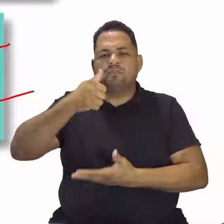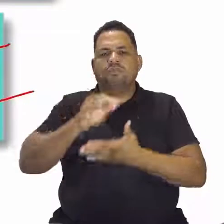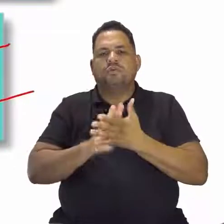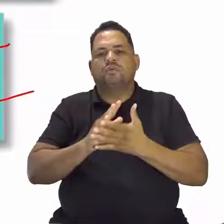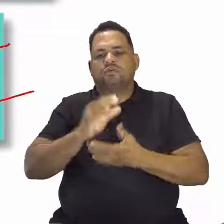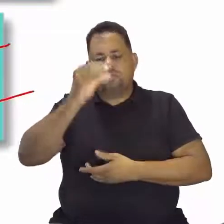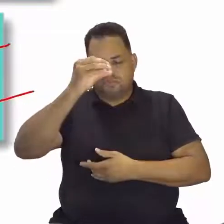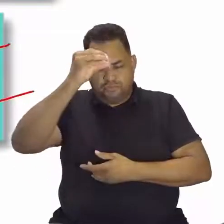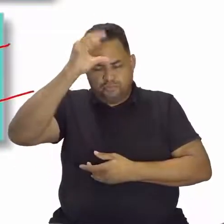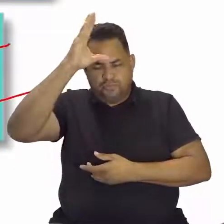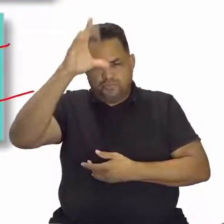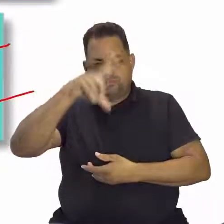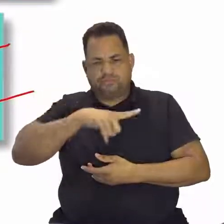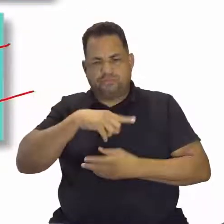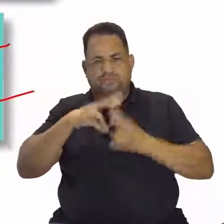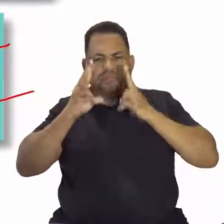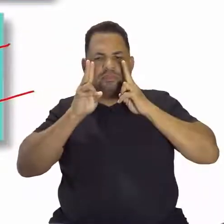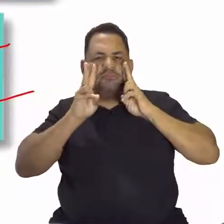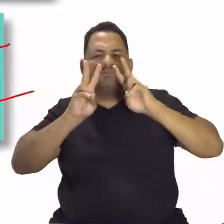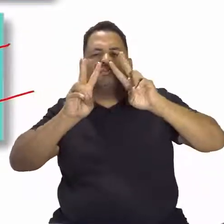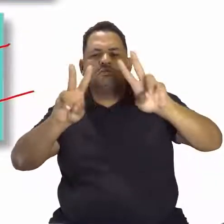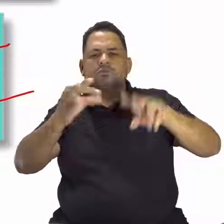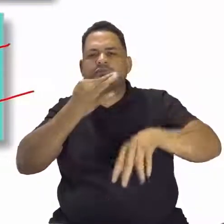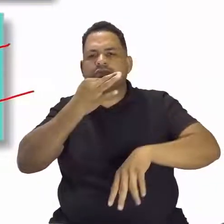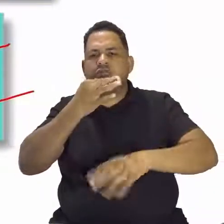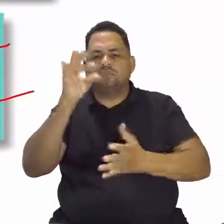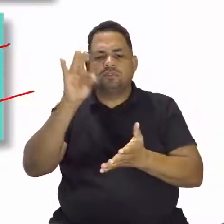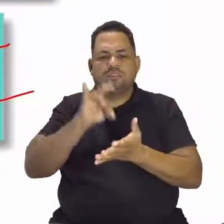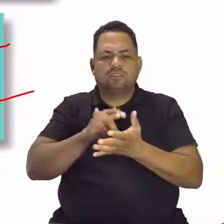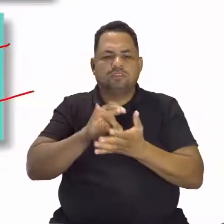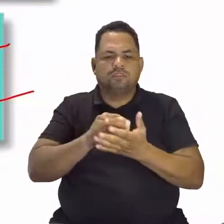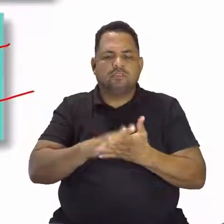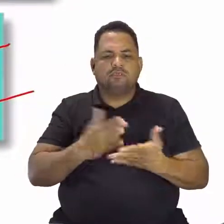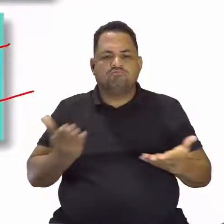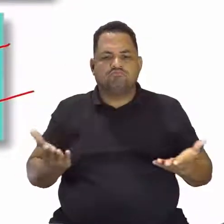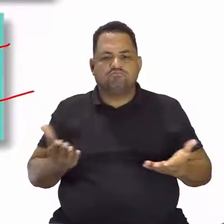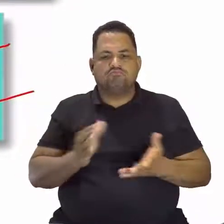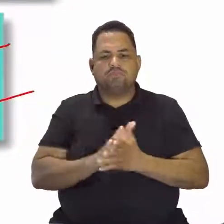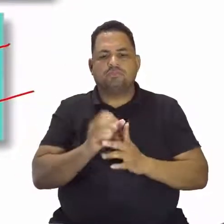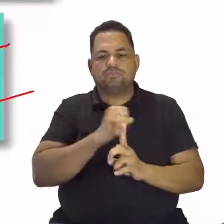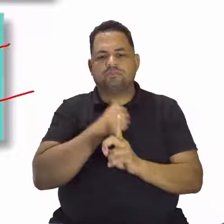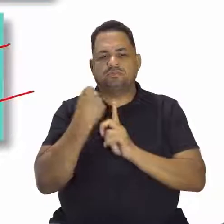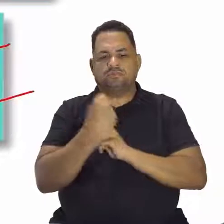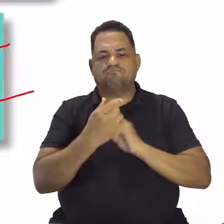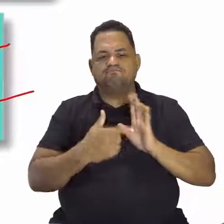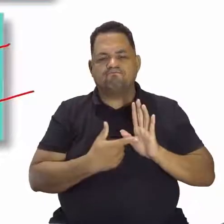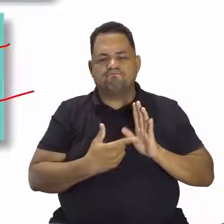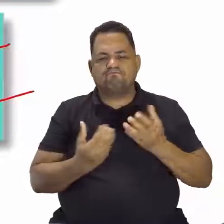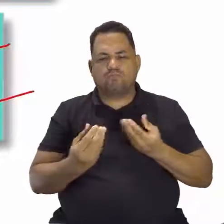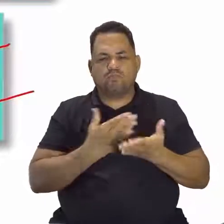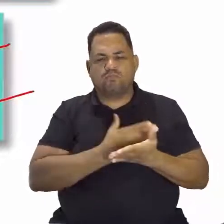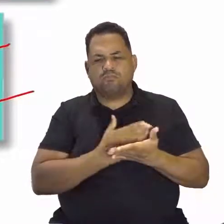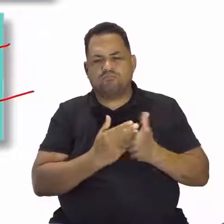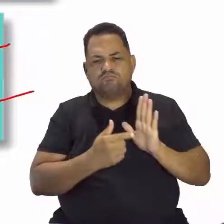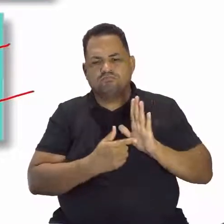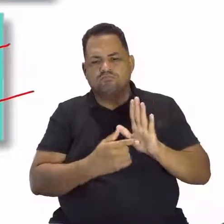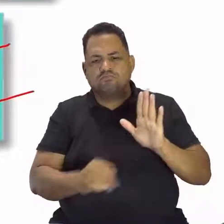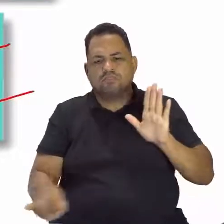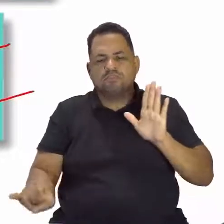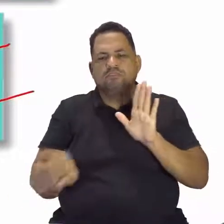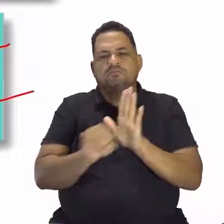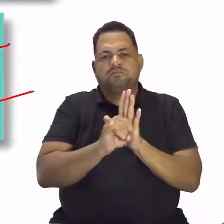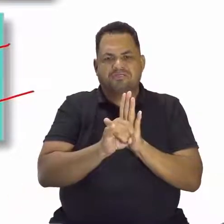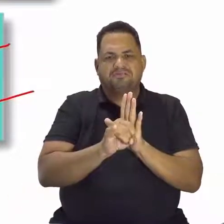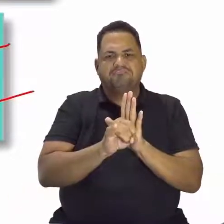e tenham uma visão mais crítica sobre a realidade de vocês. A sociologia, ela tenta trazer aí a sua identidade como um componente